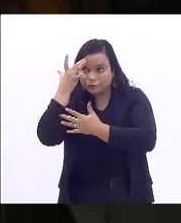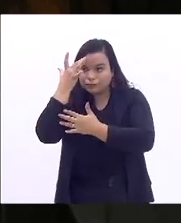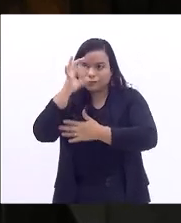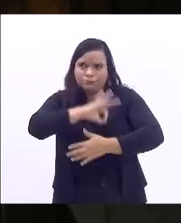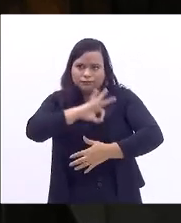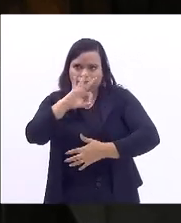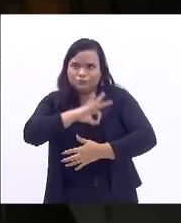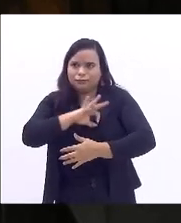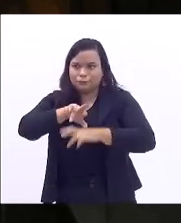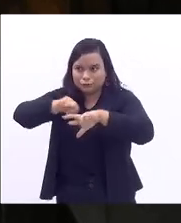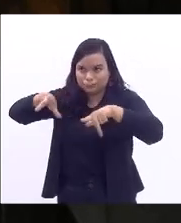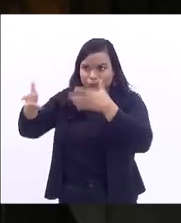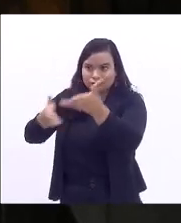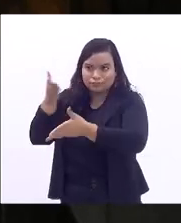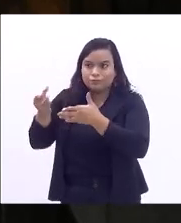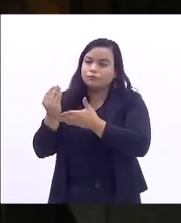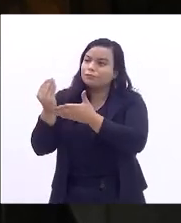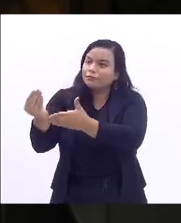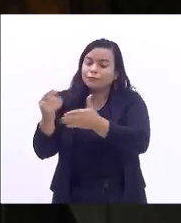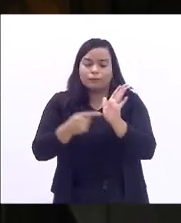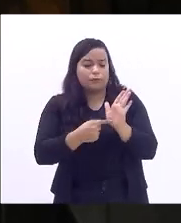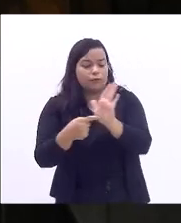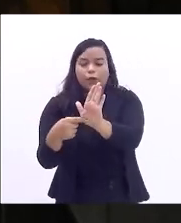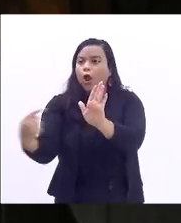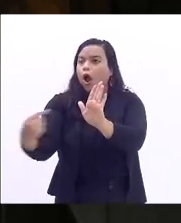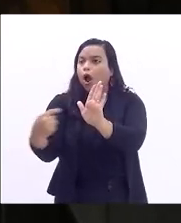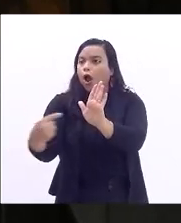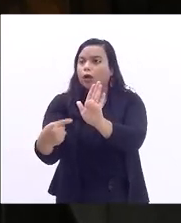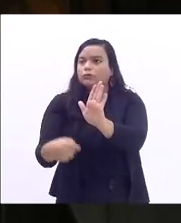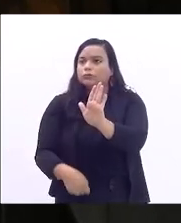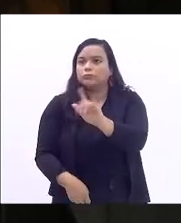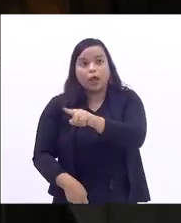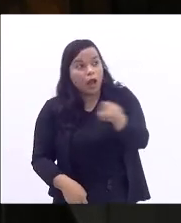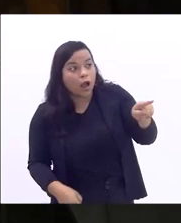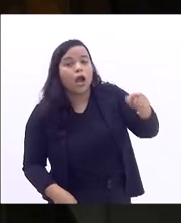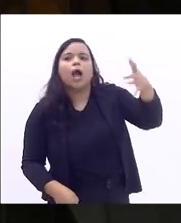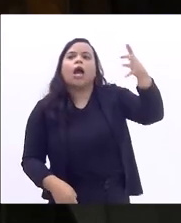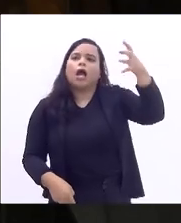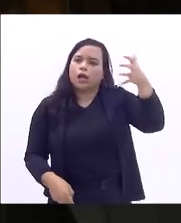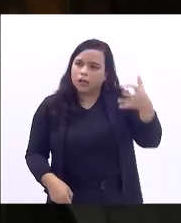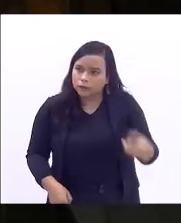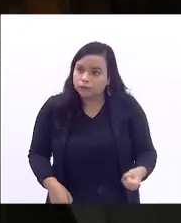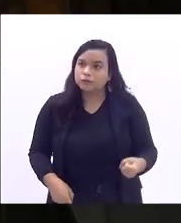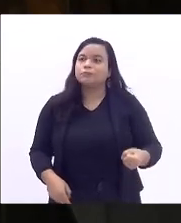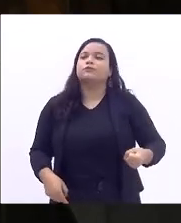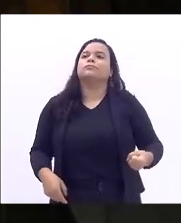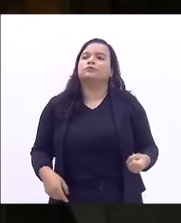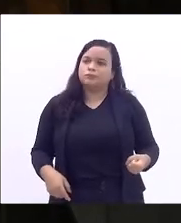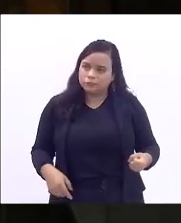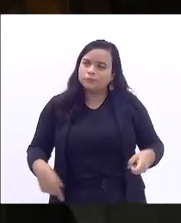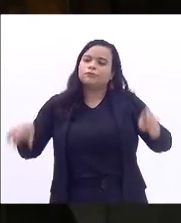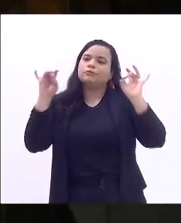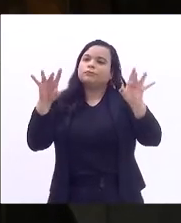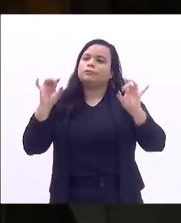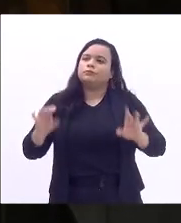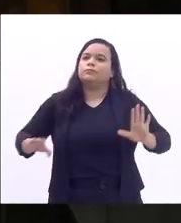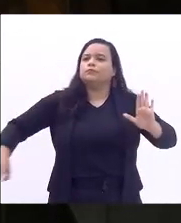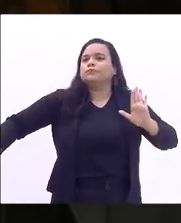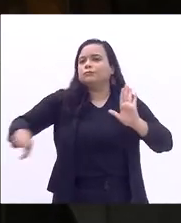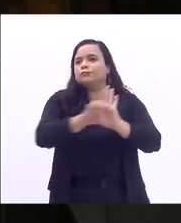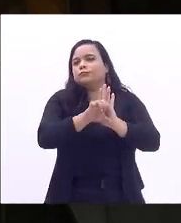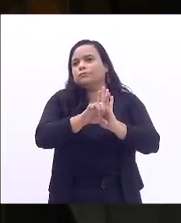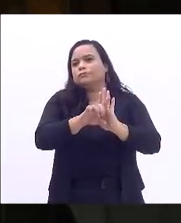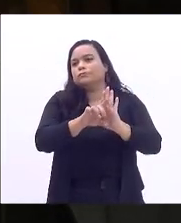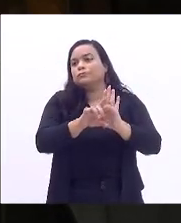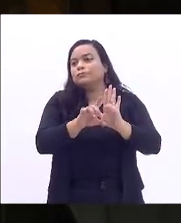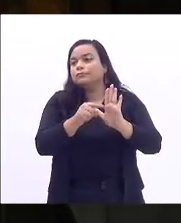batalhões que cuidam disso e mostrar e a partir daí e da pressão passar a cumprir o que já tava